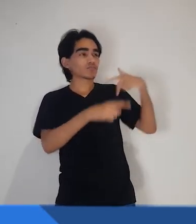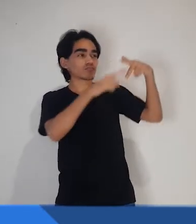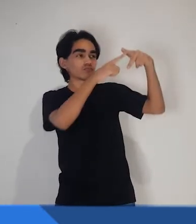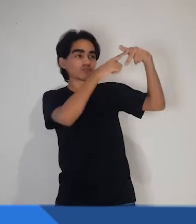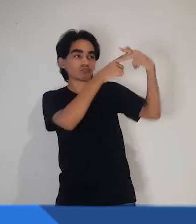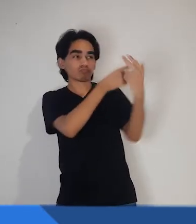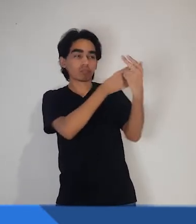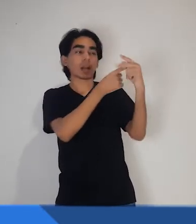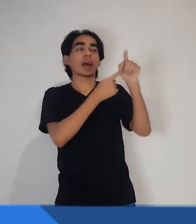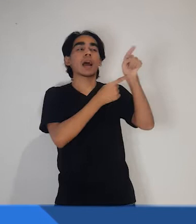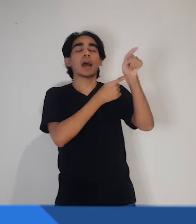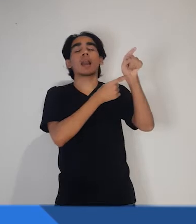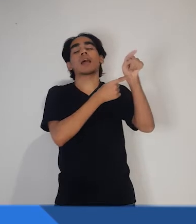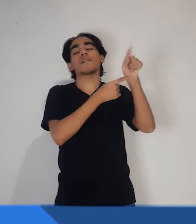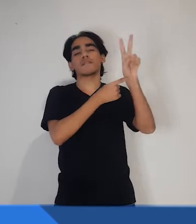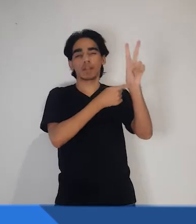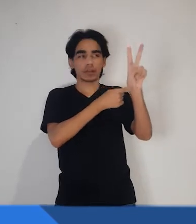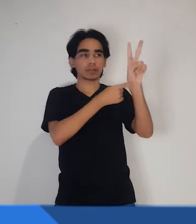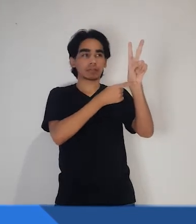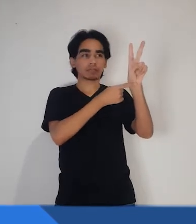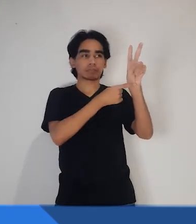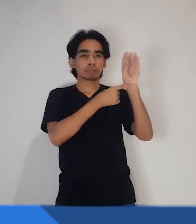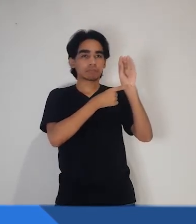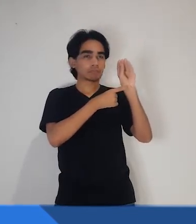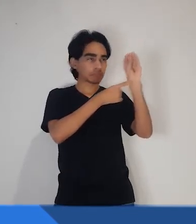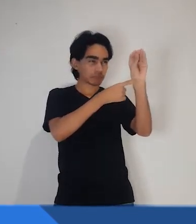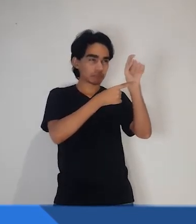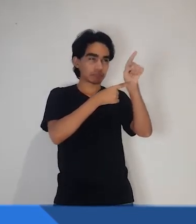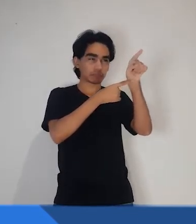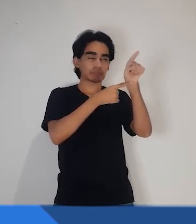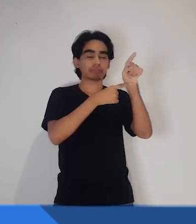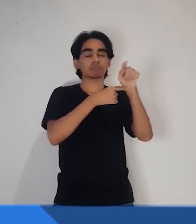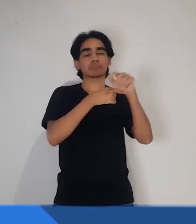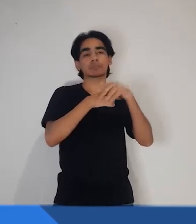resposta certa como verdadeiro.